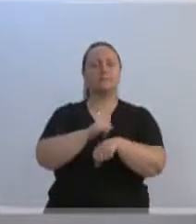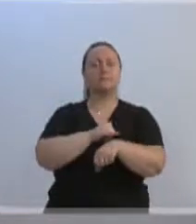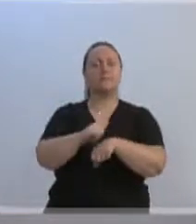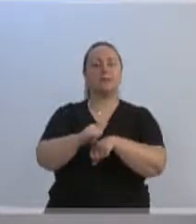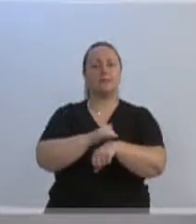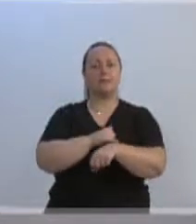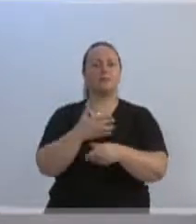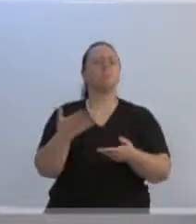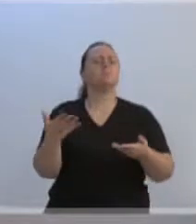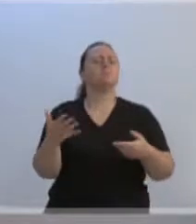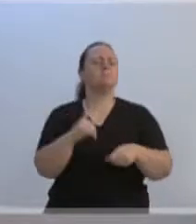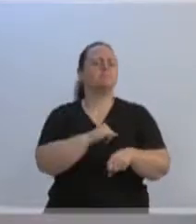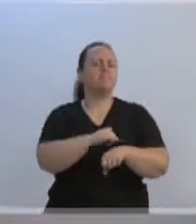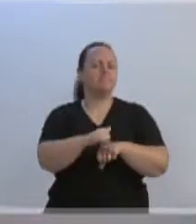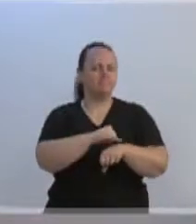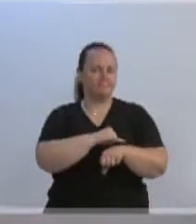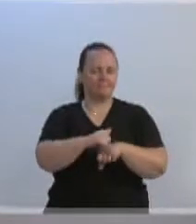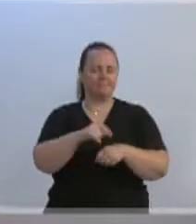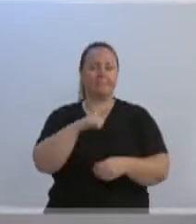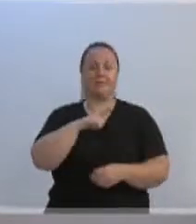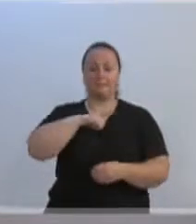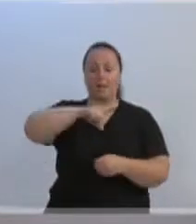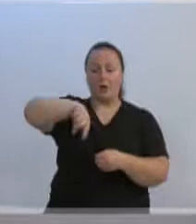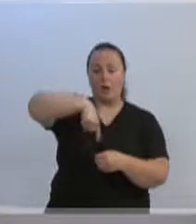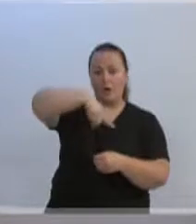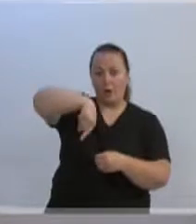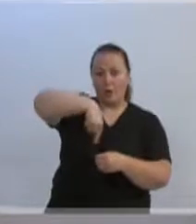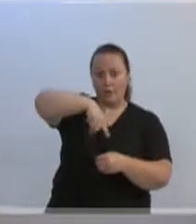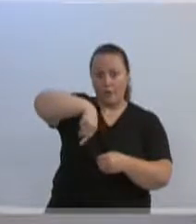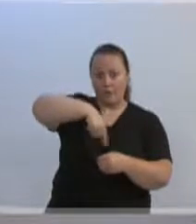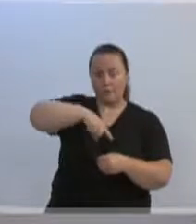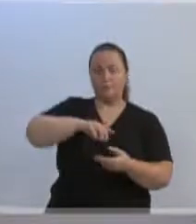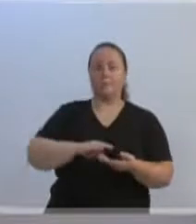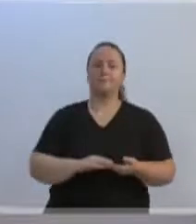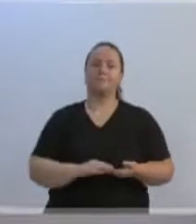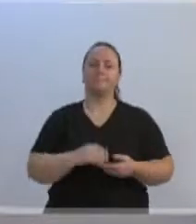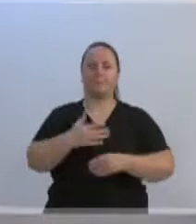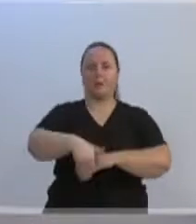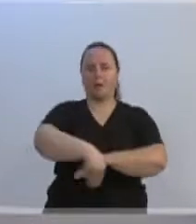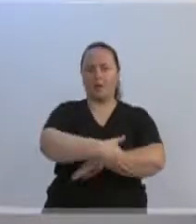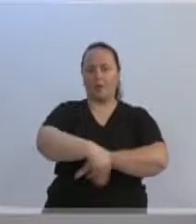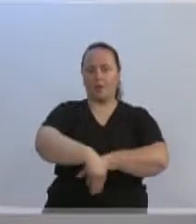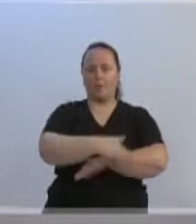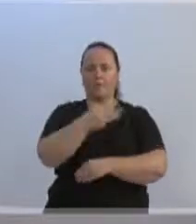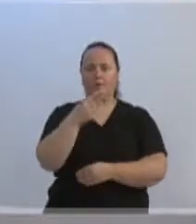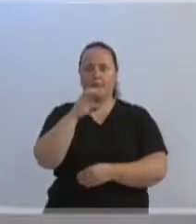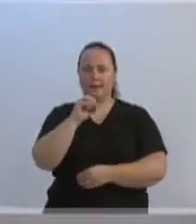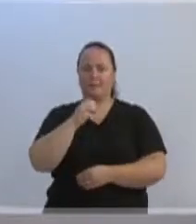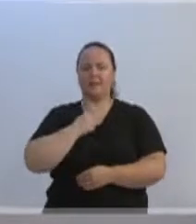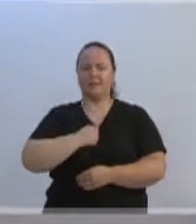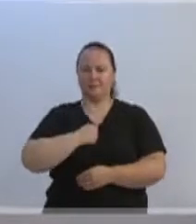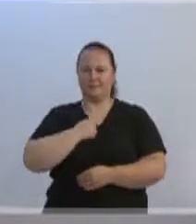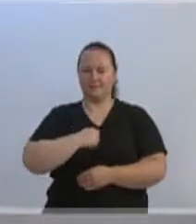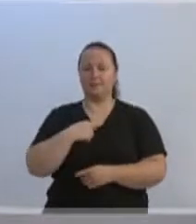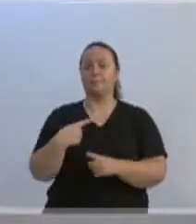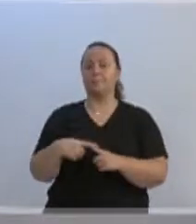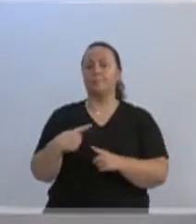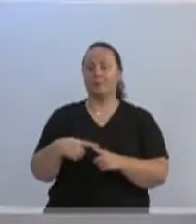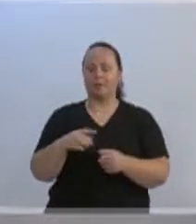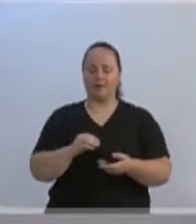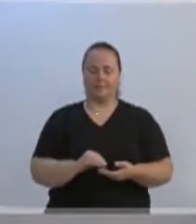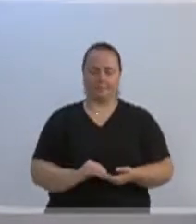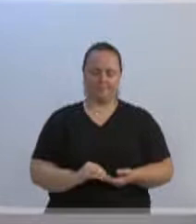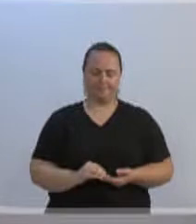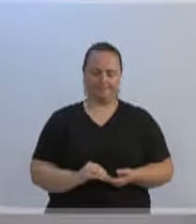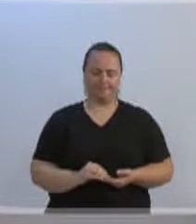alternativa uma rótula na saída da rua 30 de agosto porque eles impediram essa